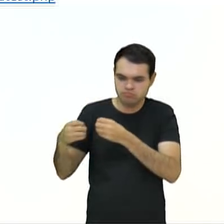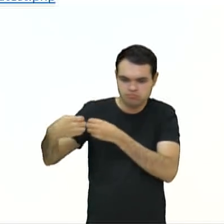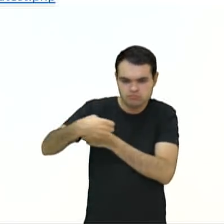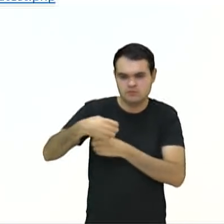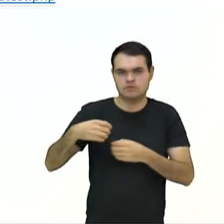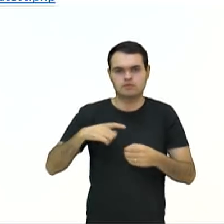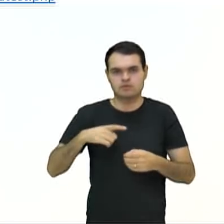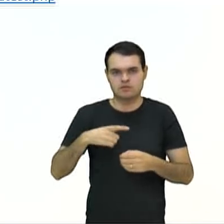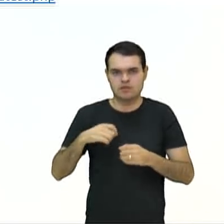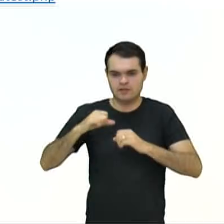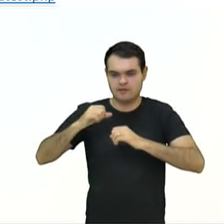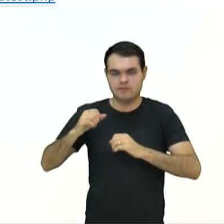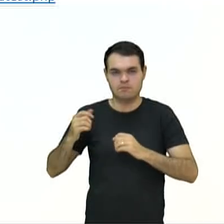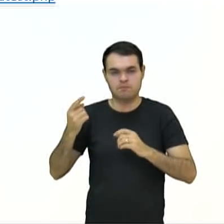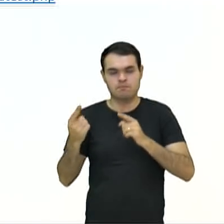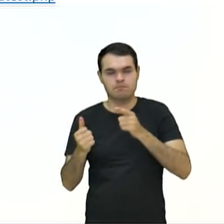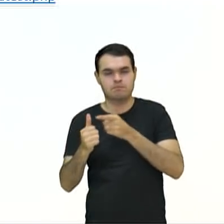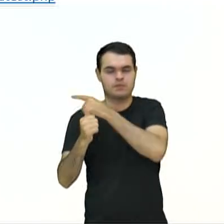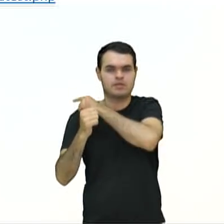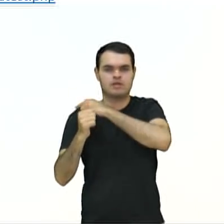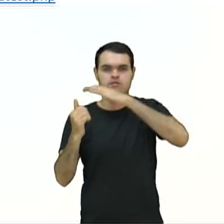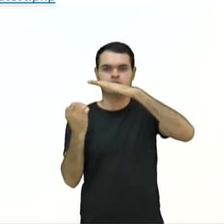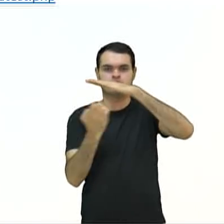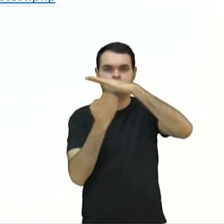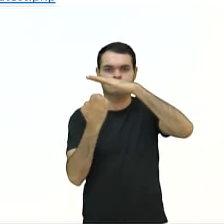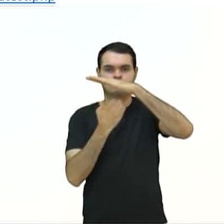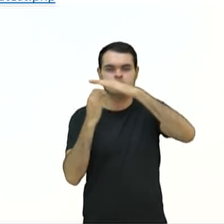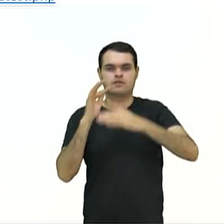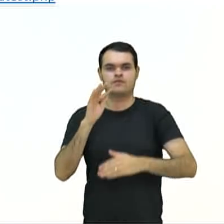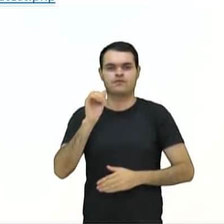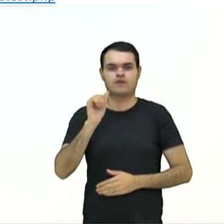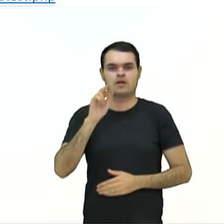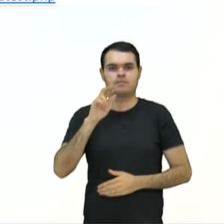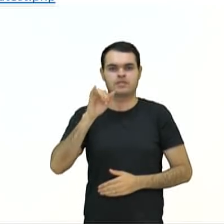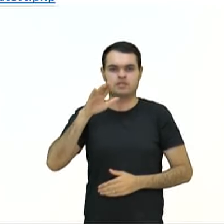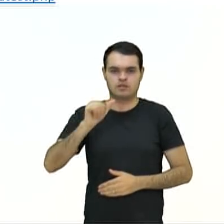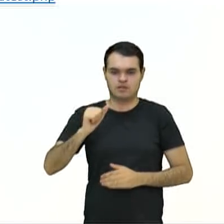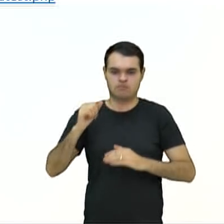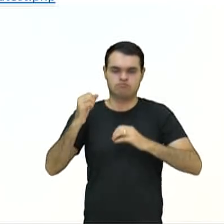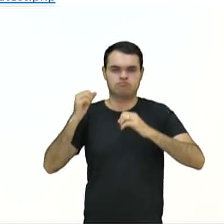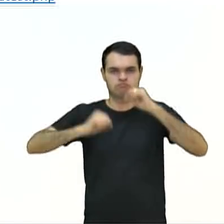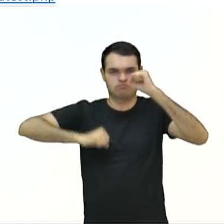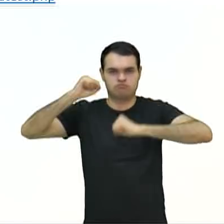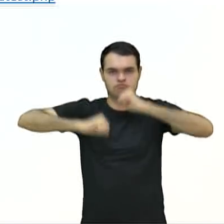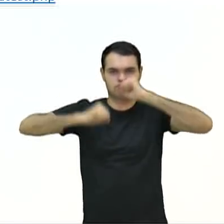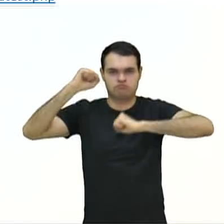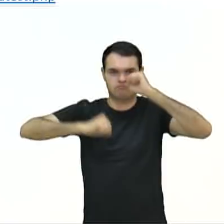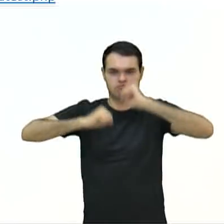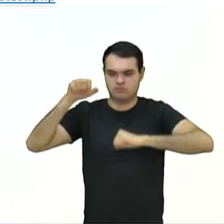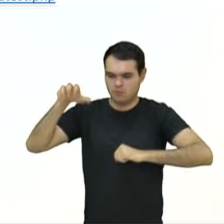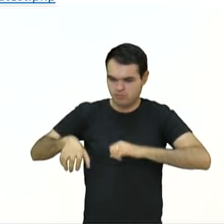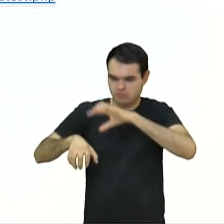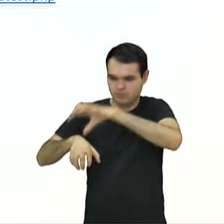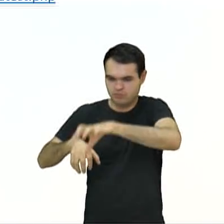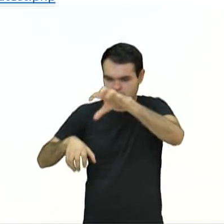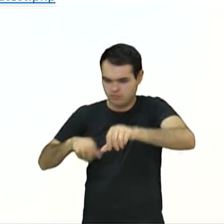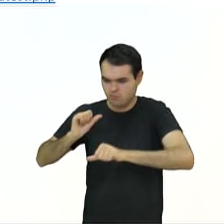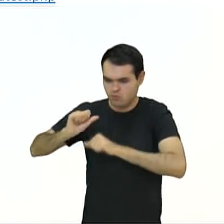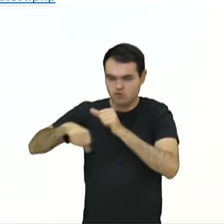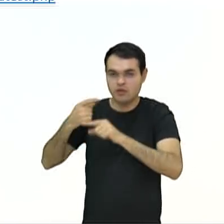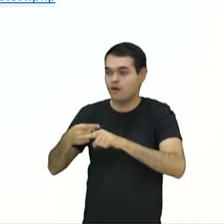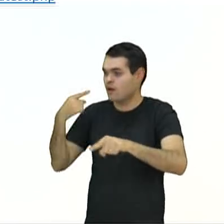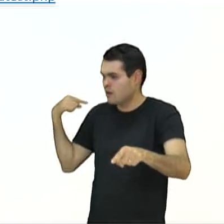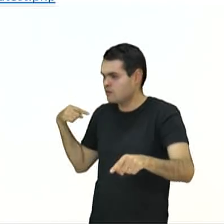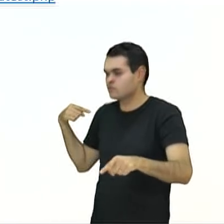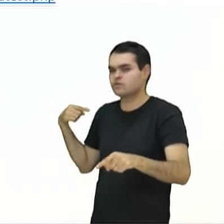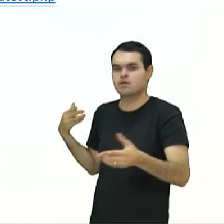são instaladas as primeiras fábricas. Ou seja, muda a forma de ocupação do espaço geográfico. É isso que nós temos que entender.